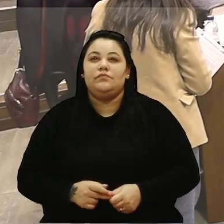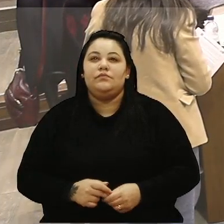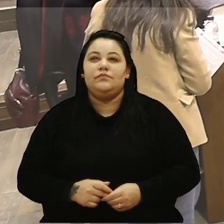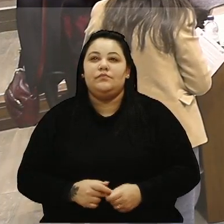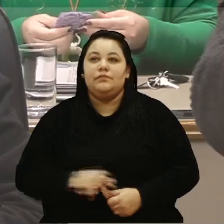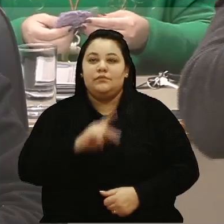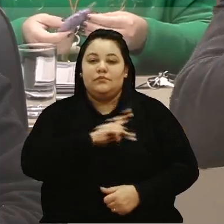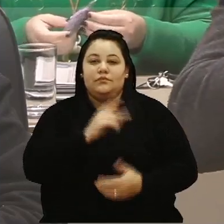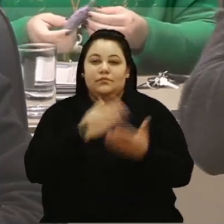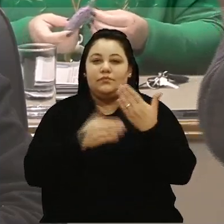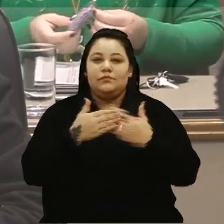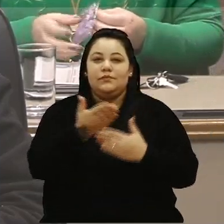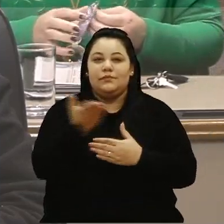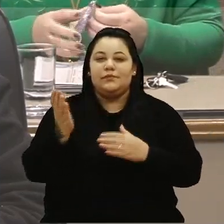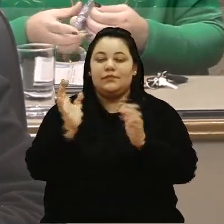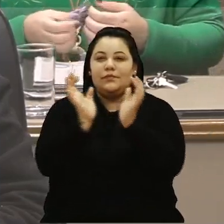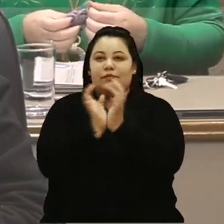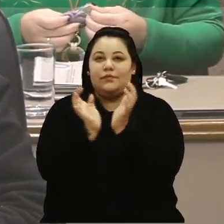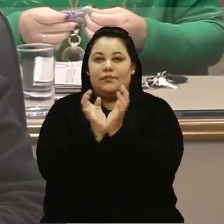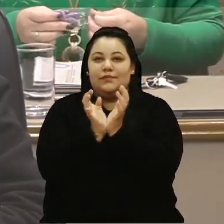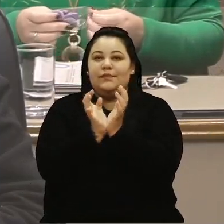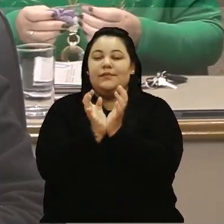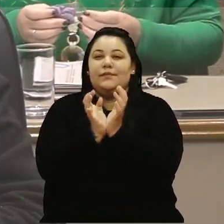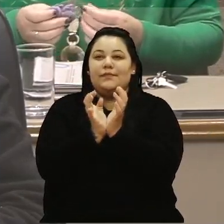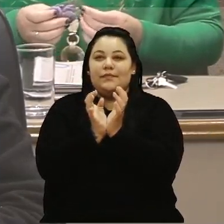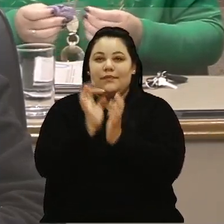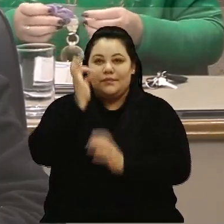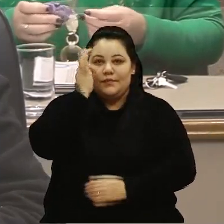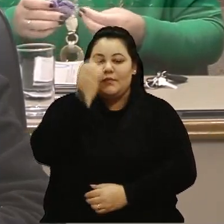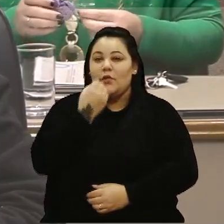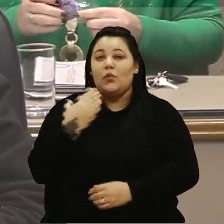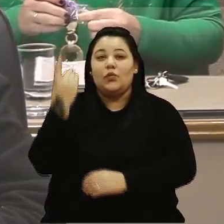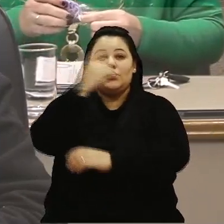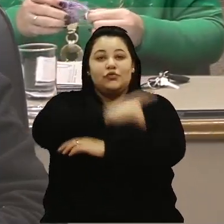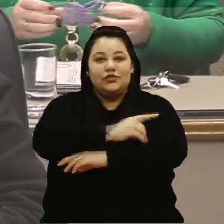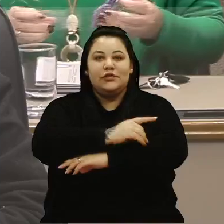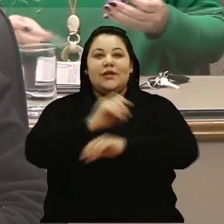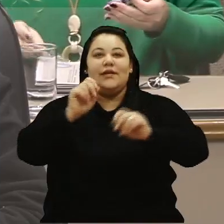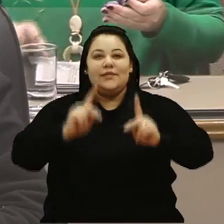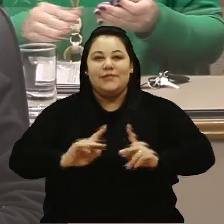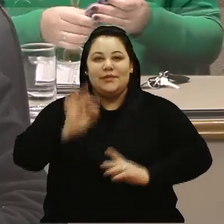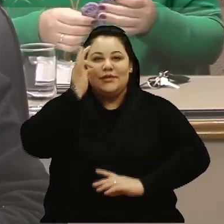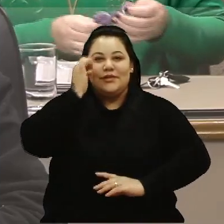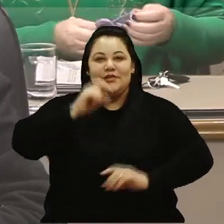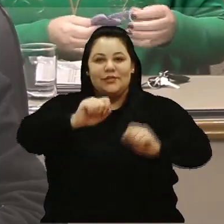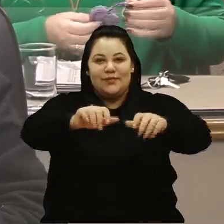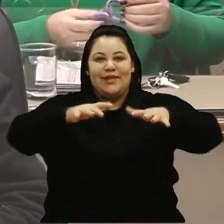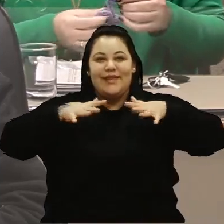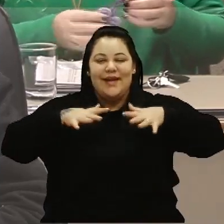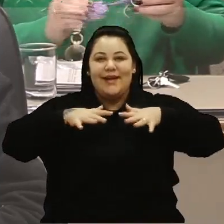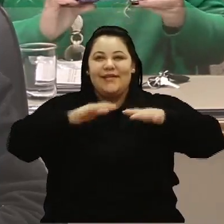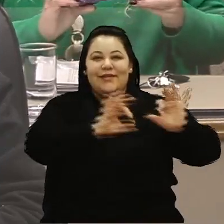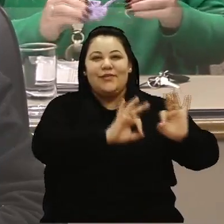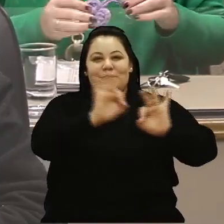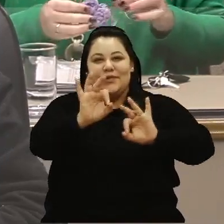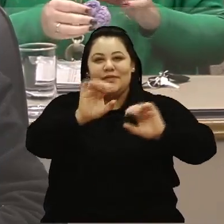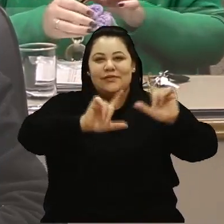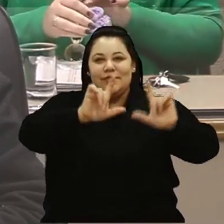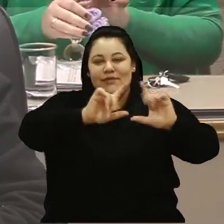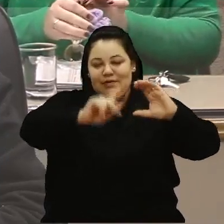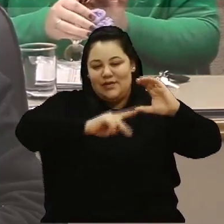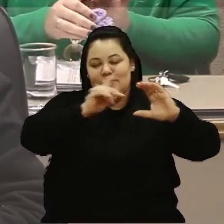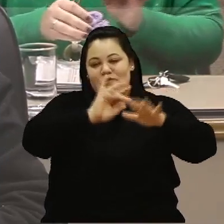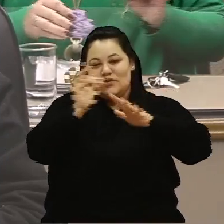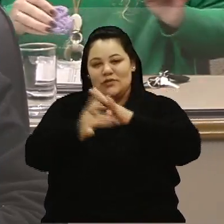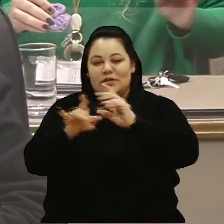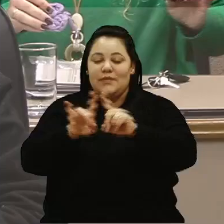Senhor presidente, nobres colegas vereadores, muito bom dia. Quem está aqui no nosso plenário também, quem está assistindo pelas nossas redes sociais. Hoje não